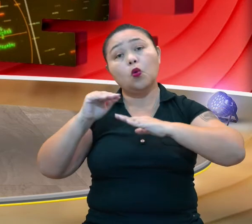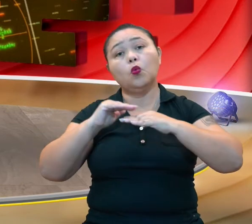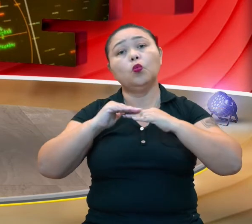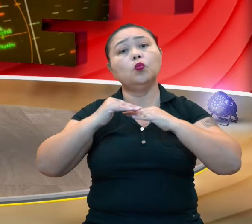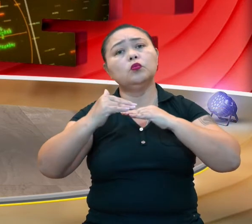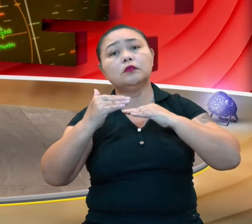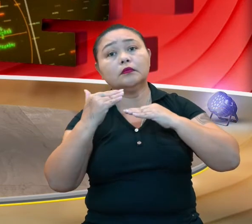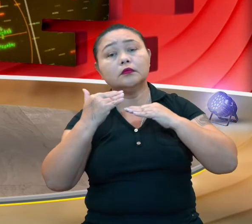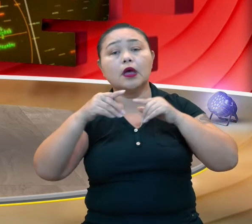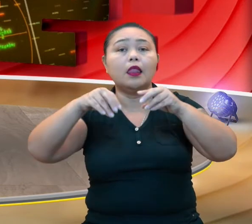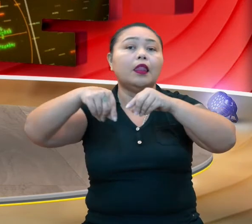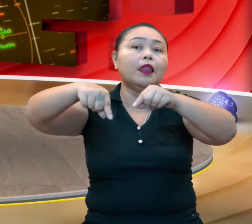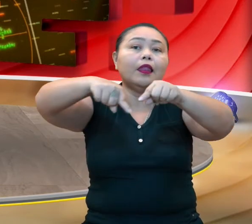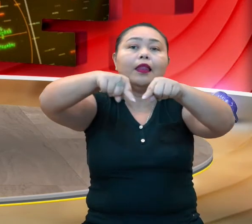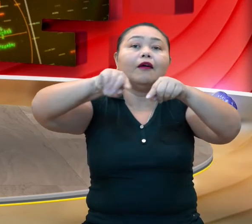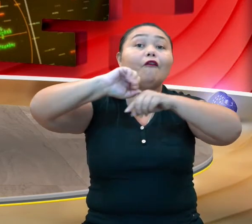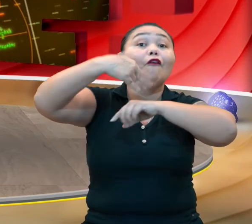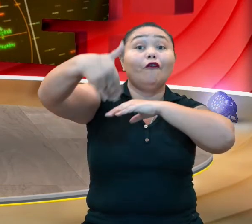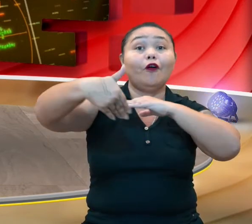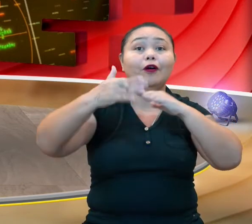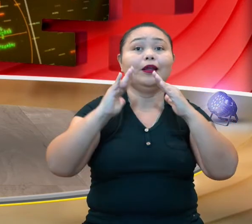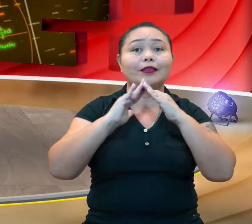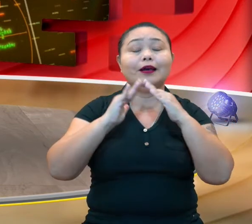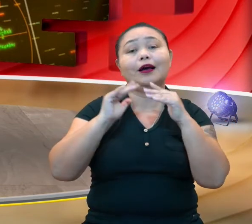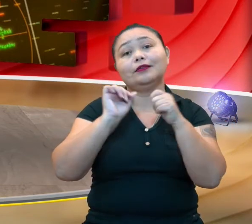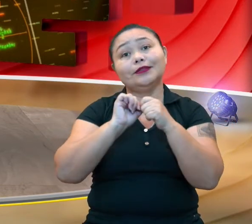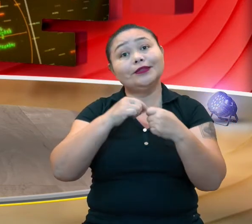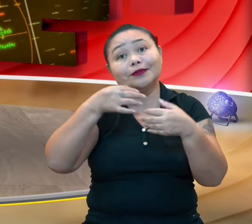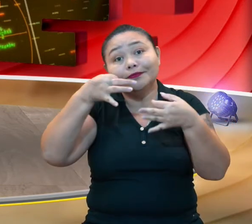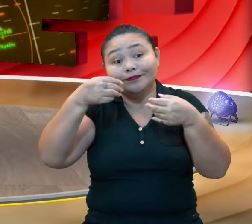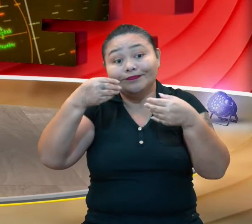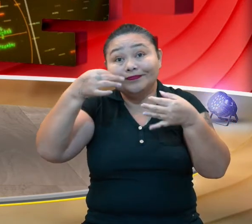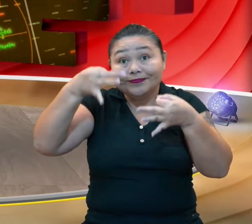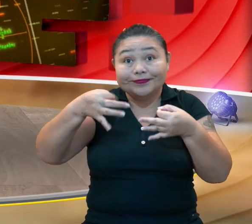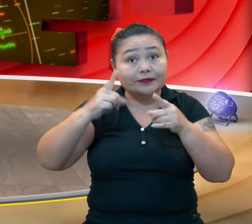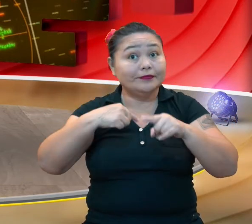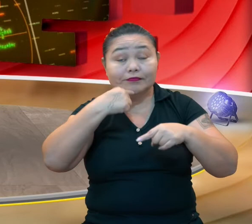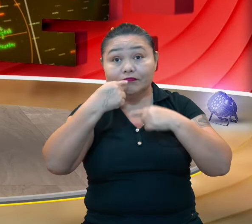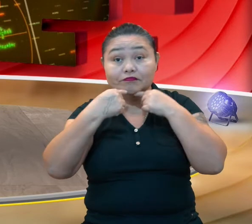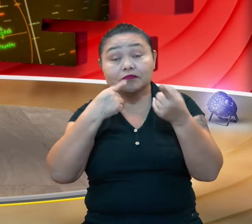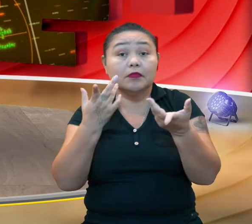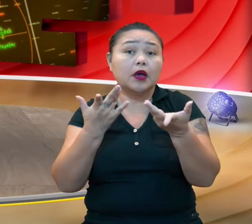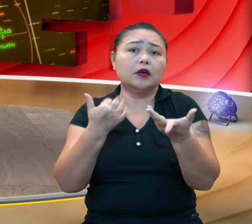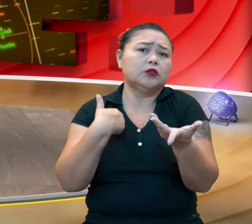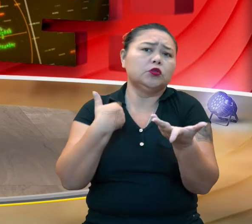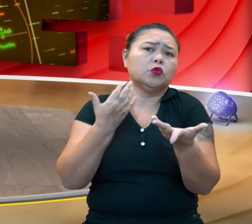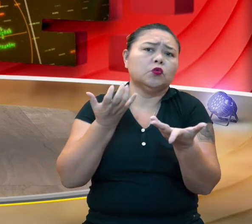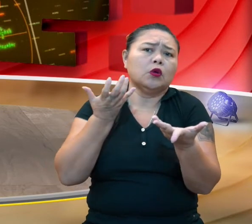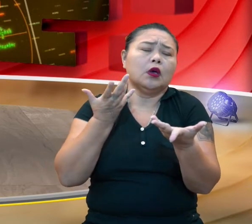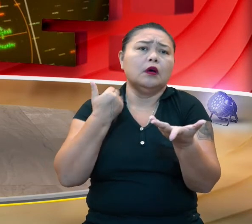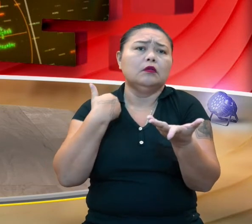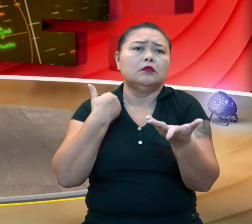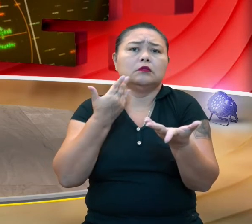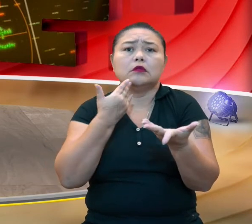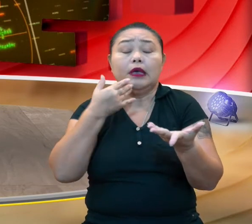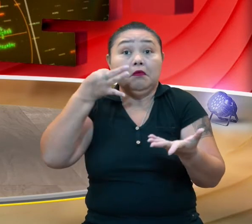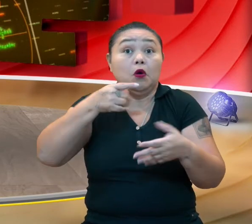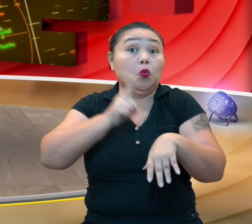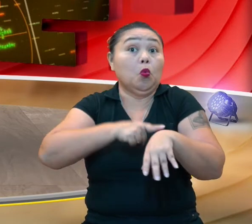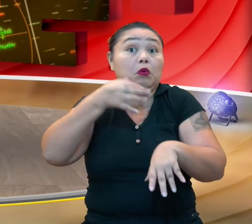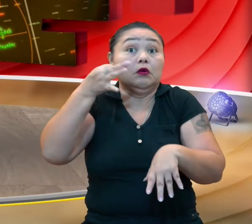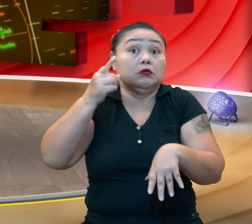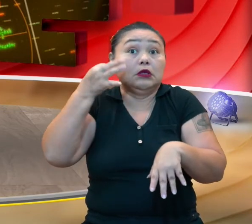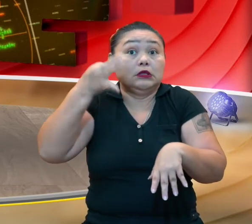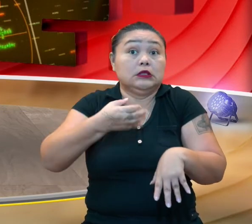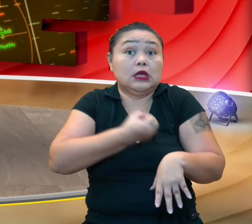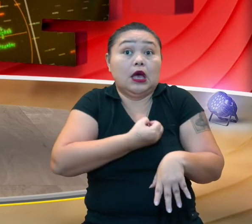não temos essa certeza. No quintal, mas claro, né, gente, vai ser uma questão assim aproximada. A gente não tá assim aqui querendo exatidão. A gente tá querendo que você coloque